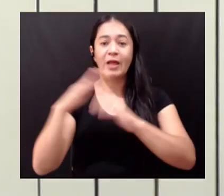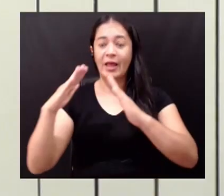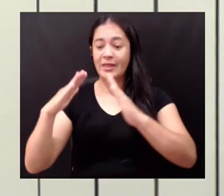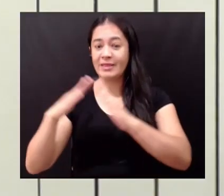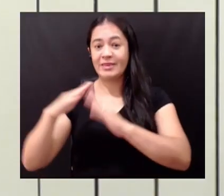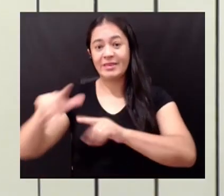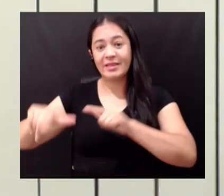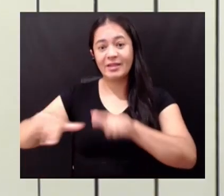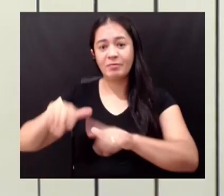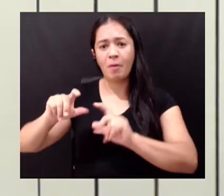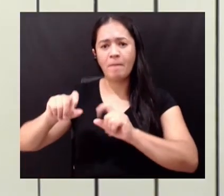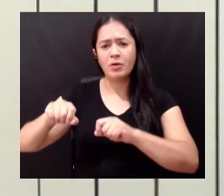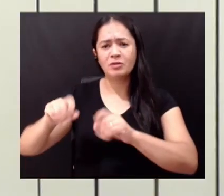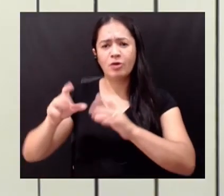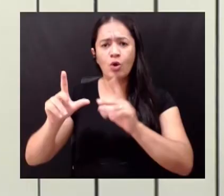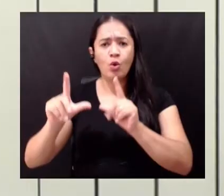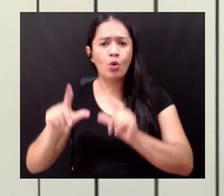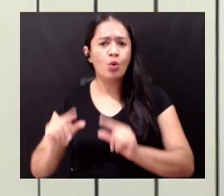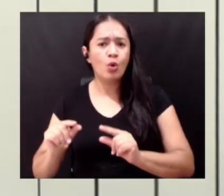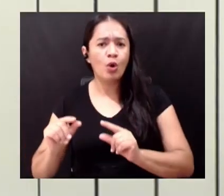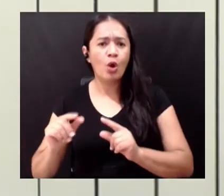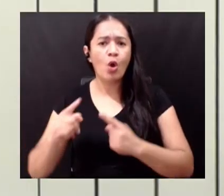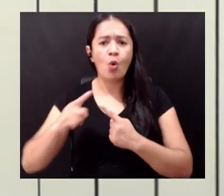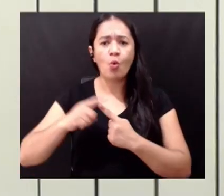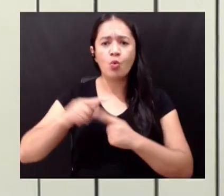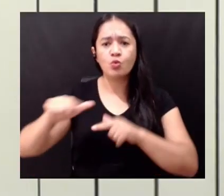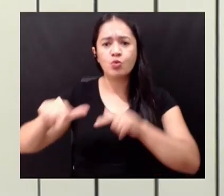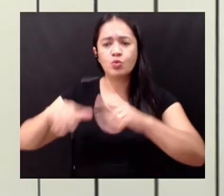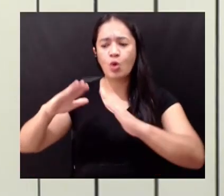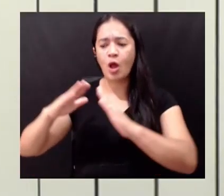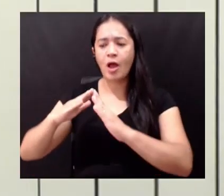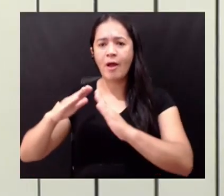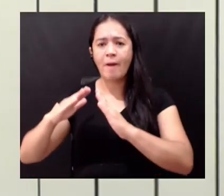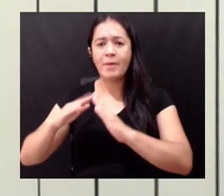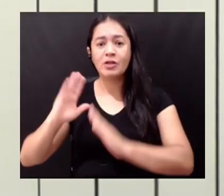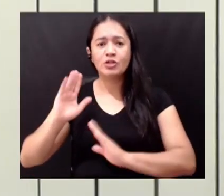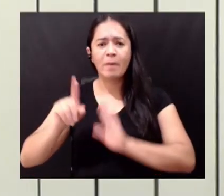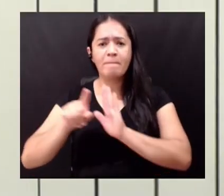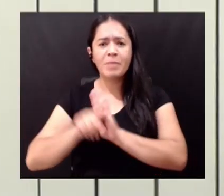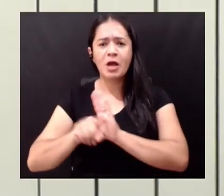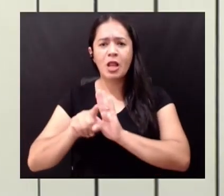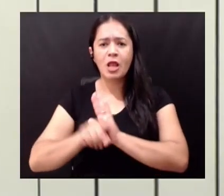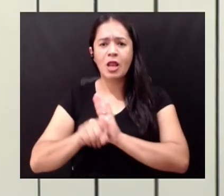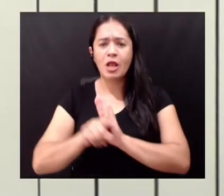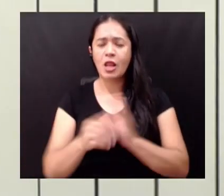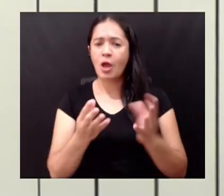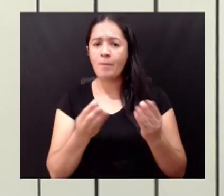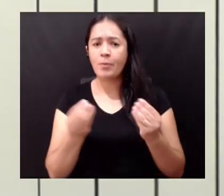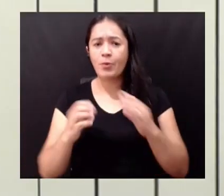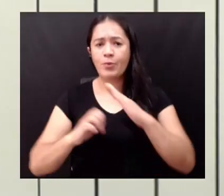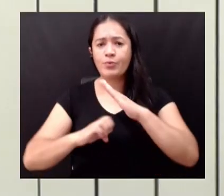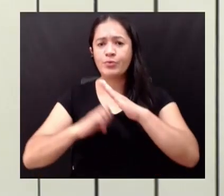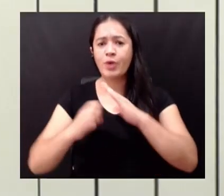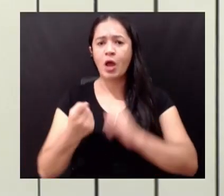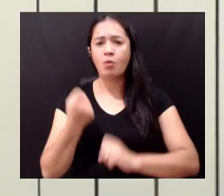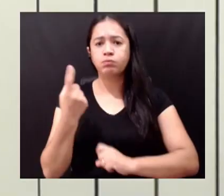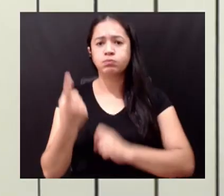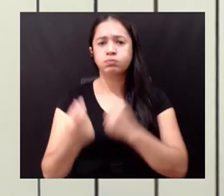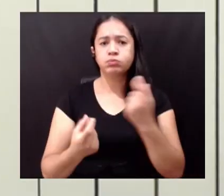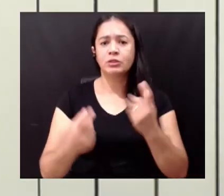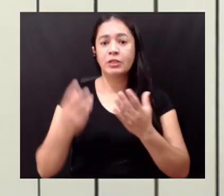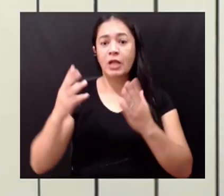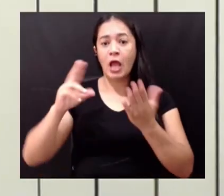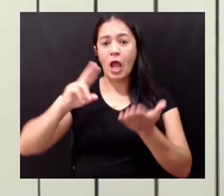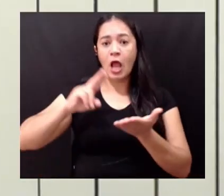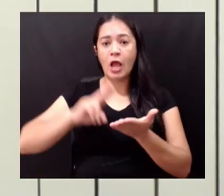queda. O modelo de trabalho home office tem sido questionado em muitas empresas. Algumas delas adotaram o modelo híbrido,